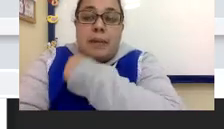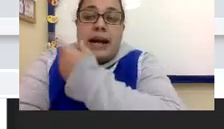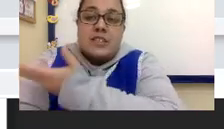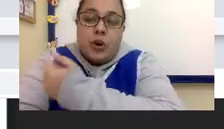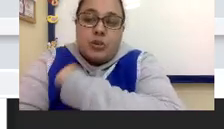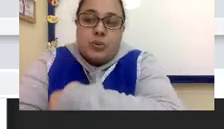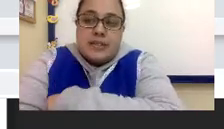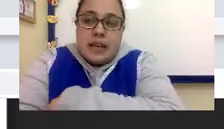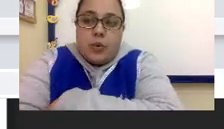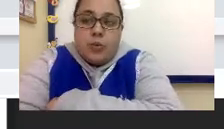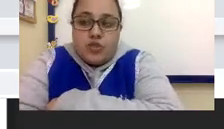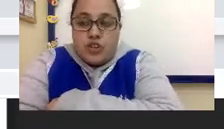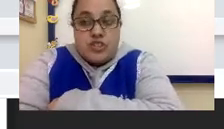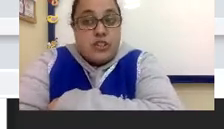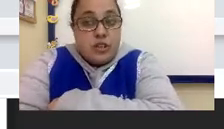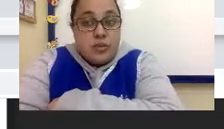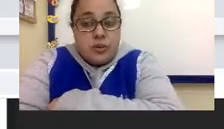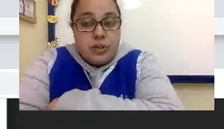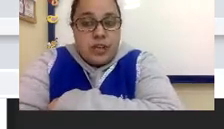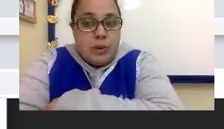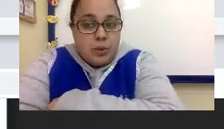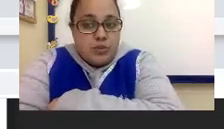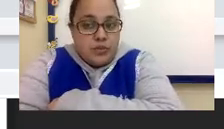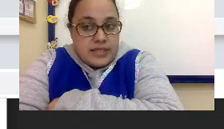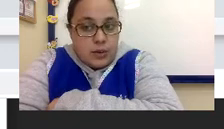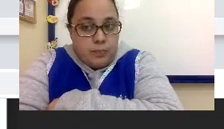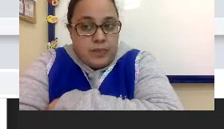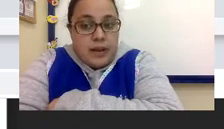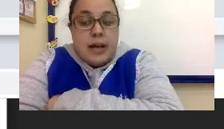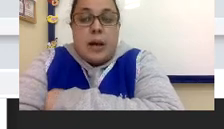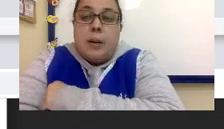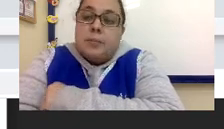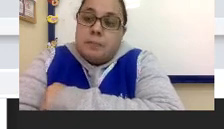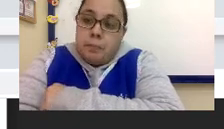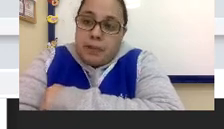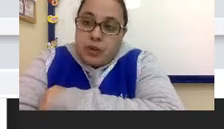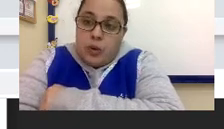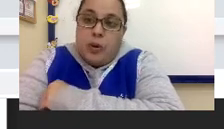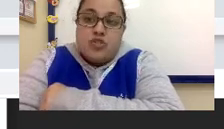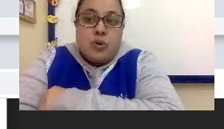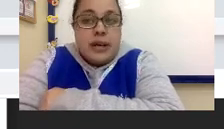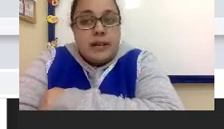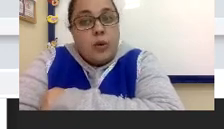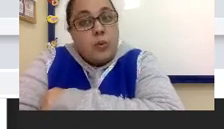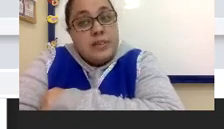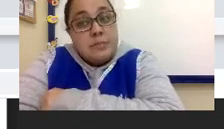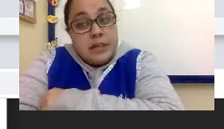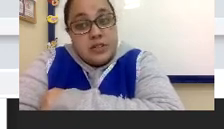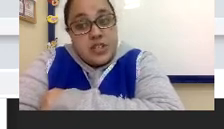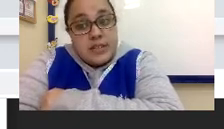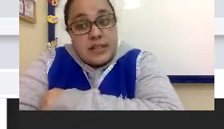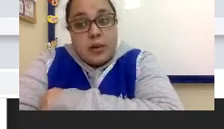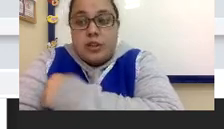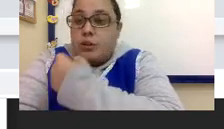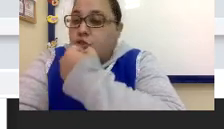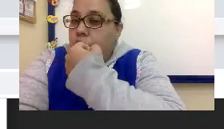o que mais pode acontecer com os nossos dentinhos quando não tem uma boa escovação? Pessoal, pode ocorrer algumas